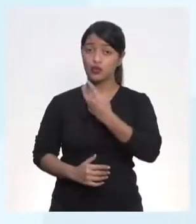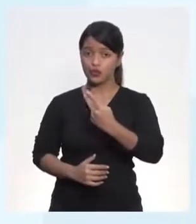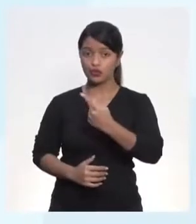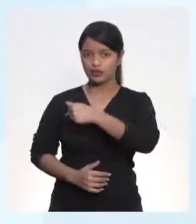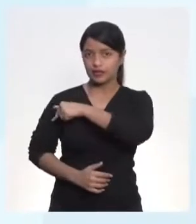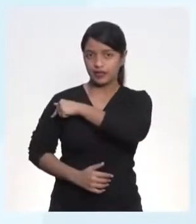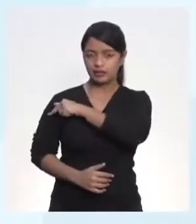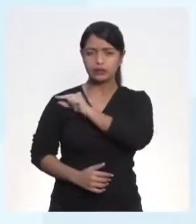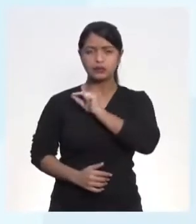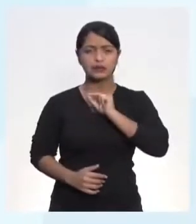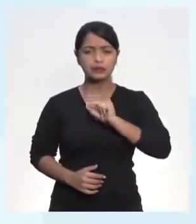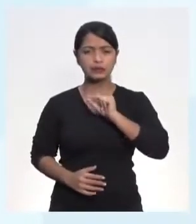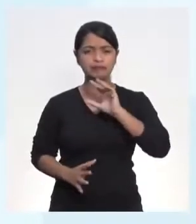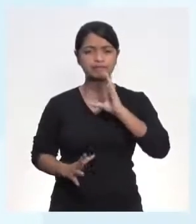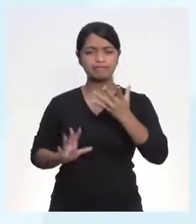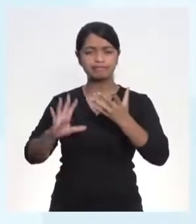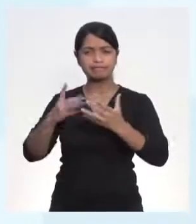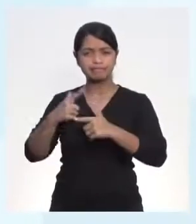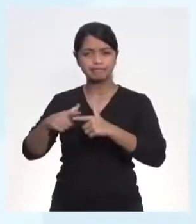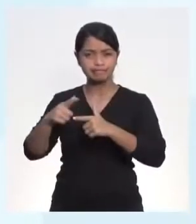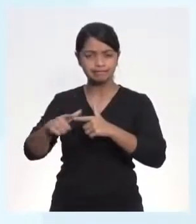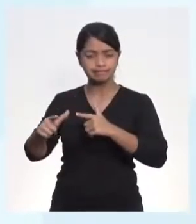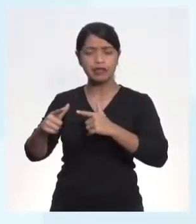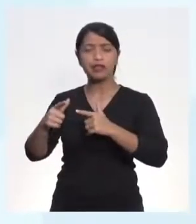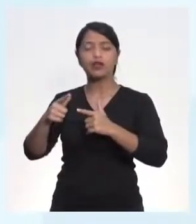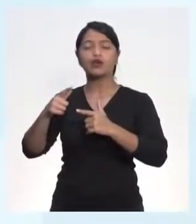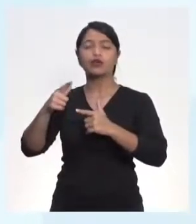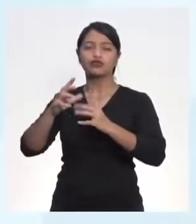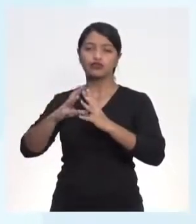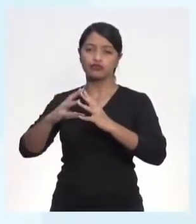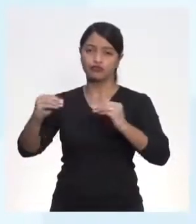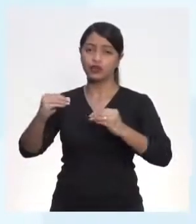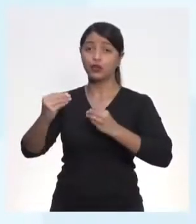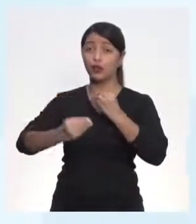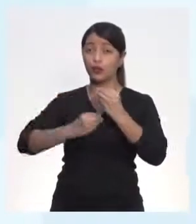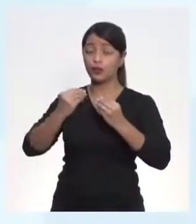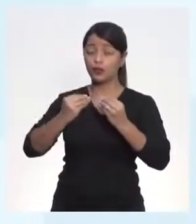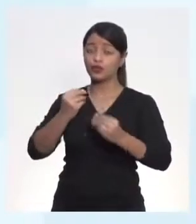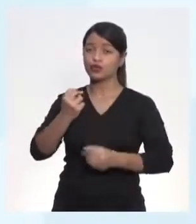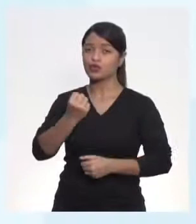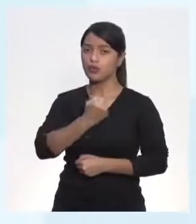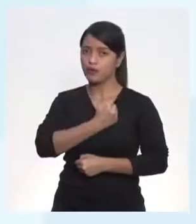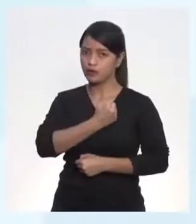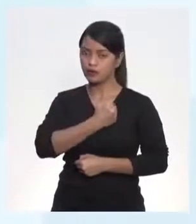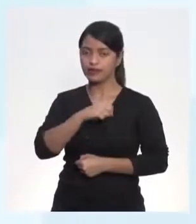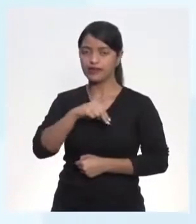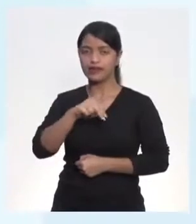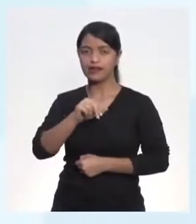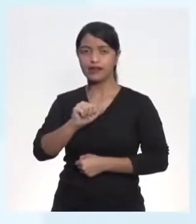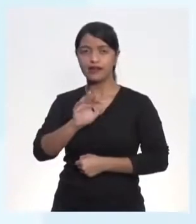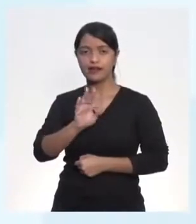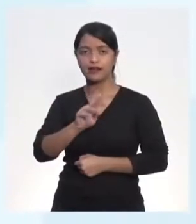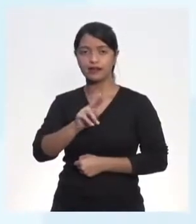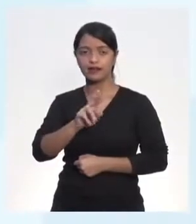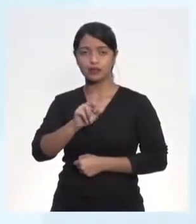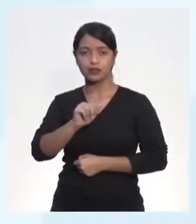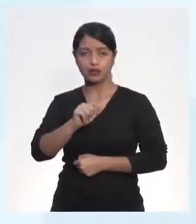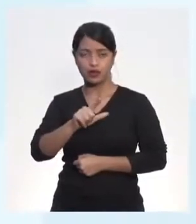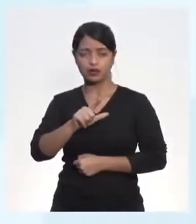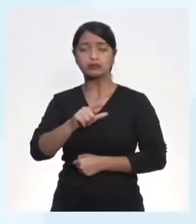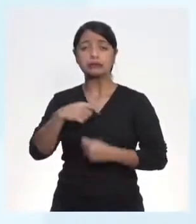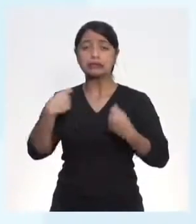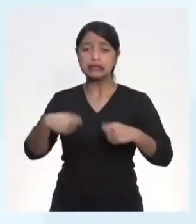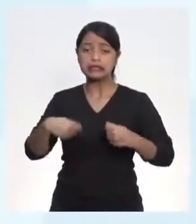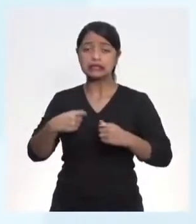é resolver e elaborar situações, problemas com números naturais envolvendo as noções de divisor e de múltiplo,